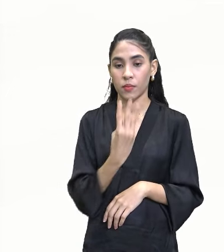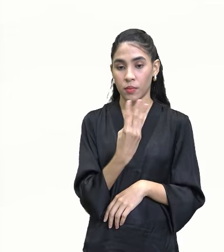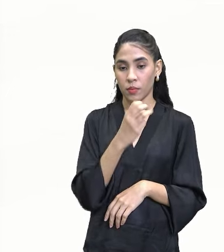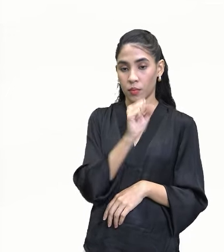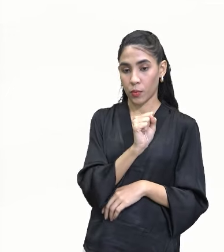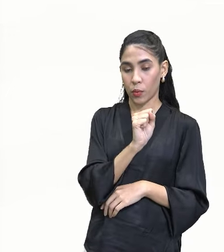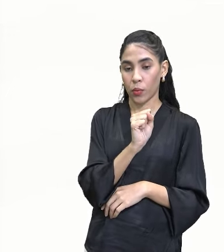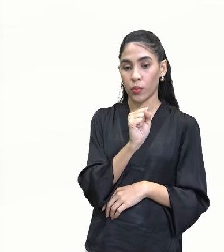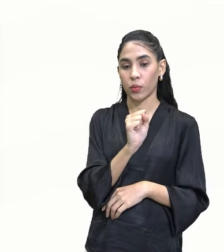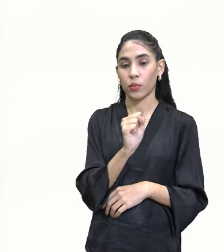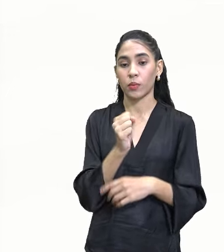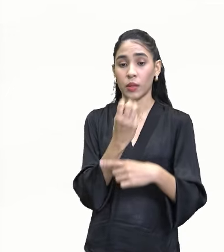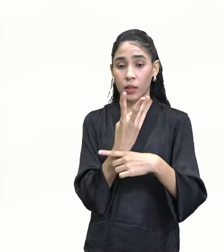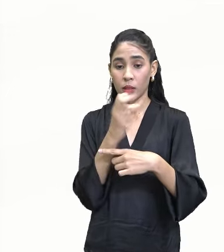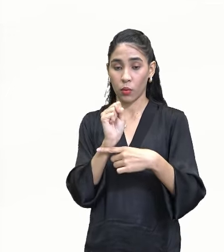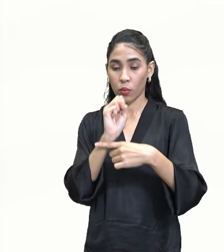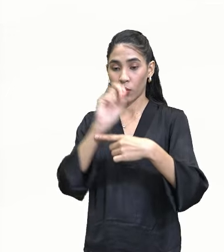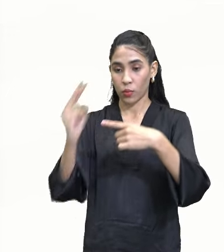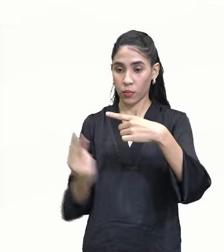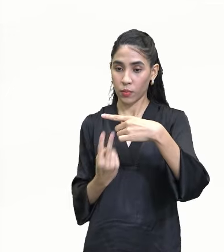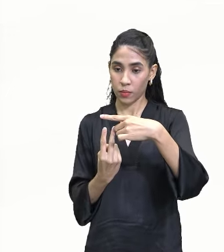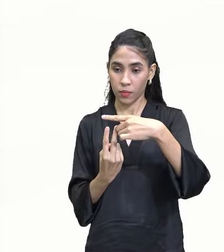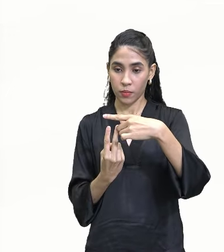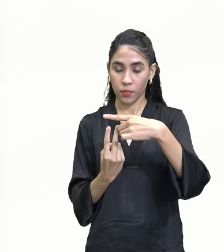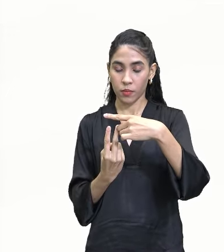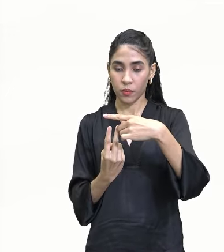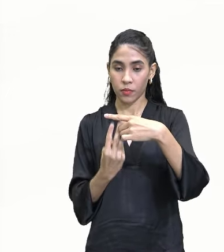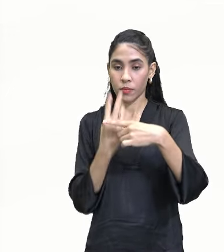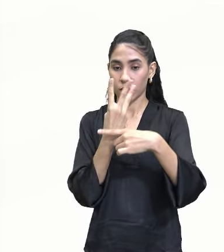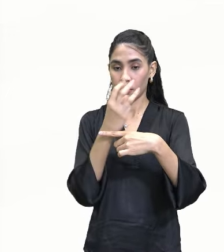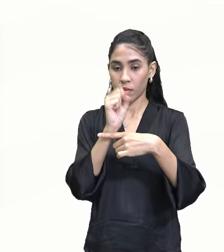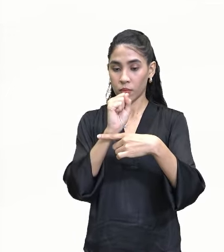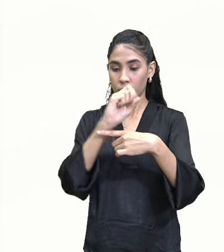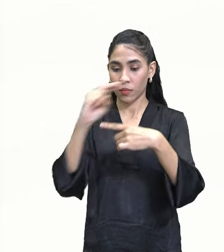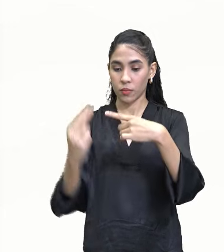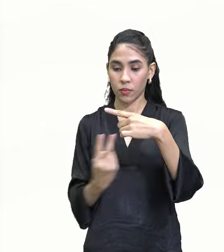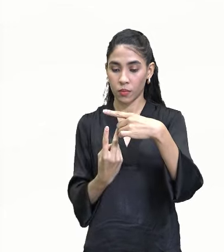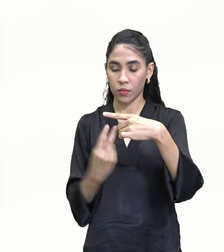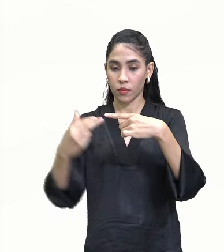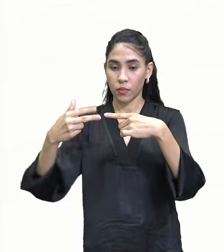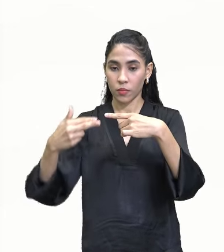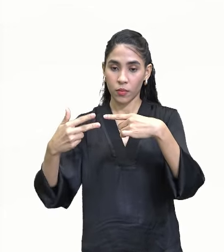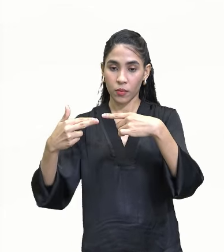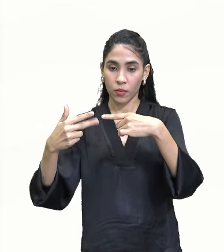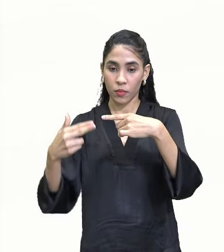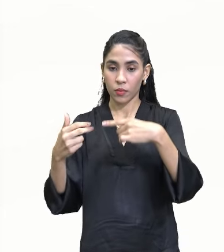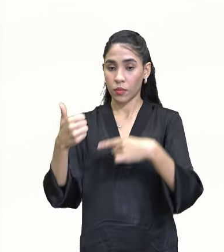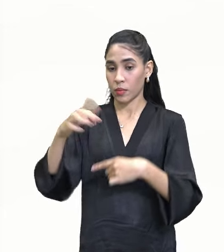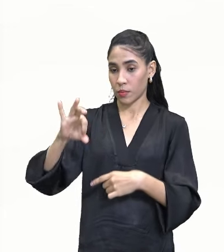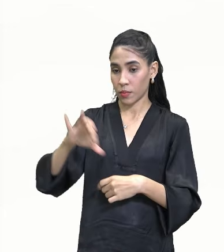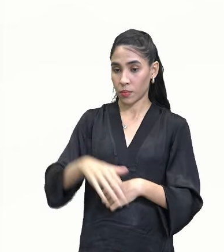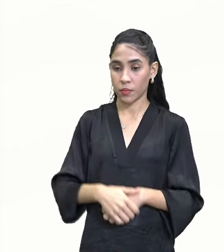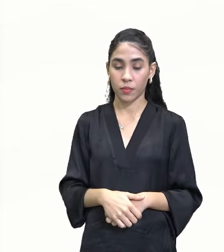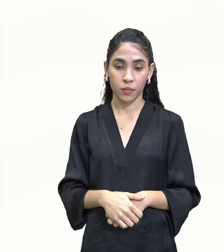38 dividido por 2. E 38 dividido por 2 é igual a